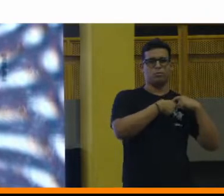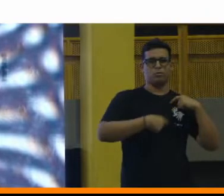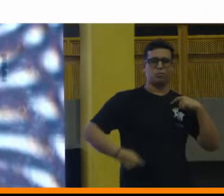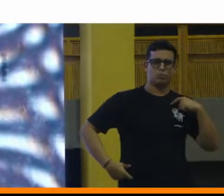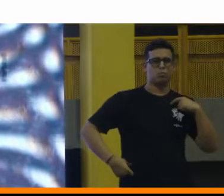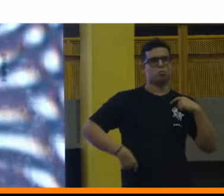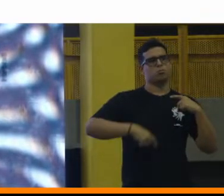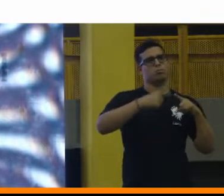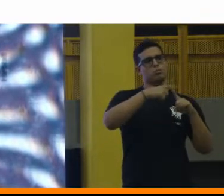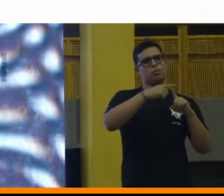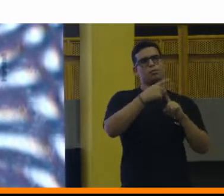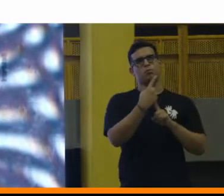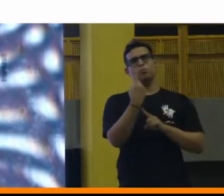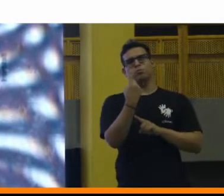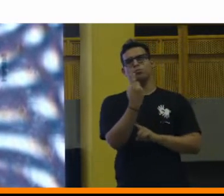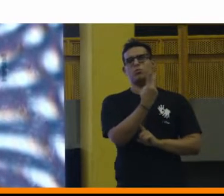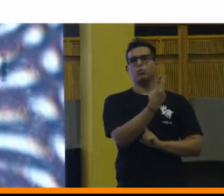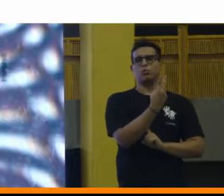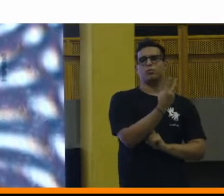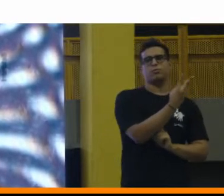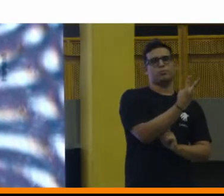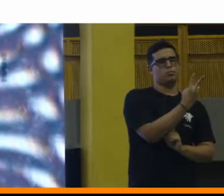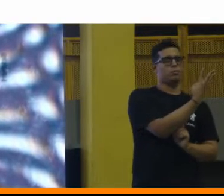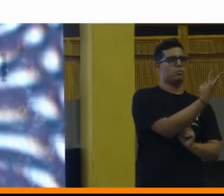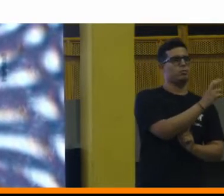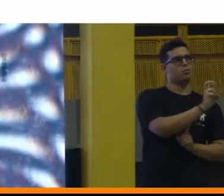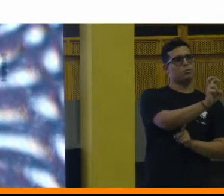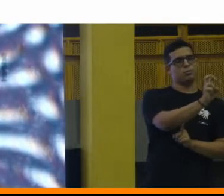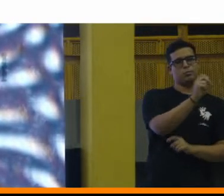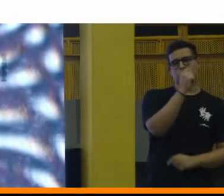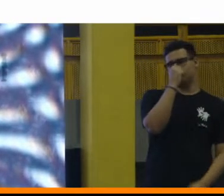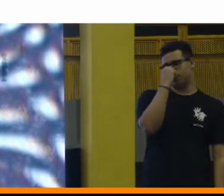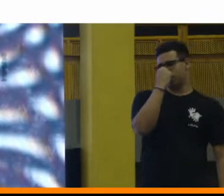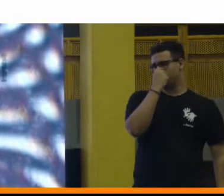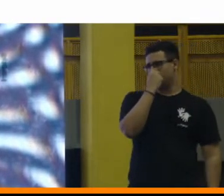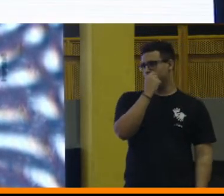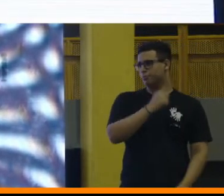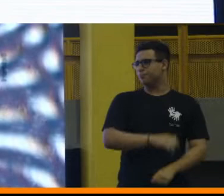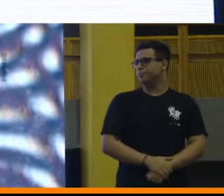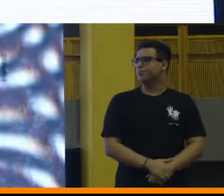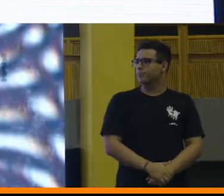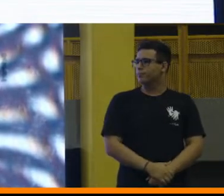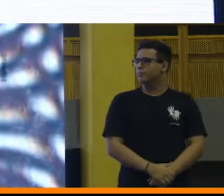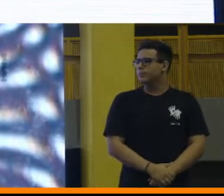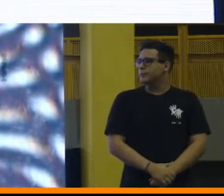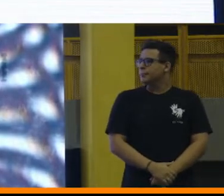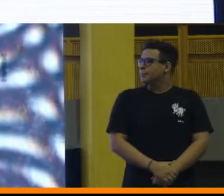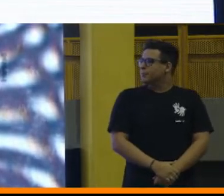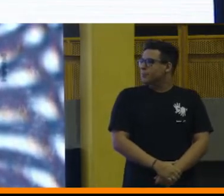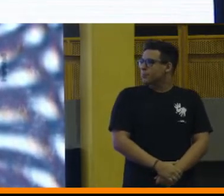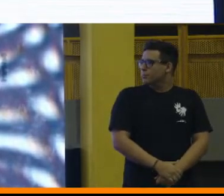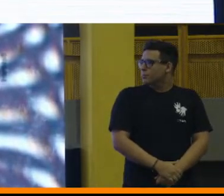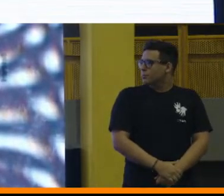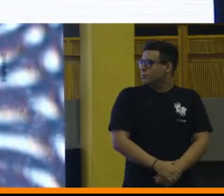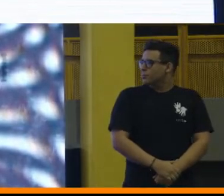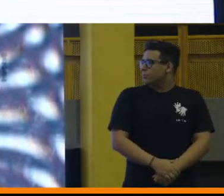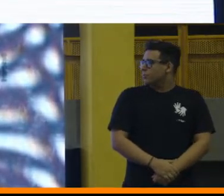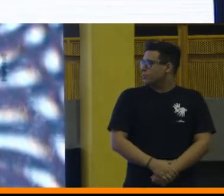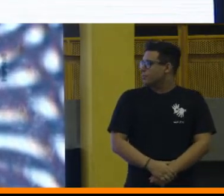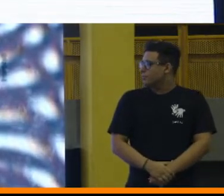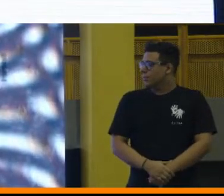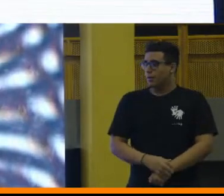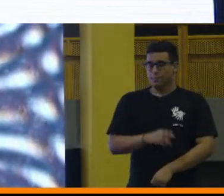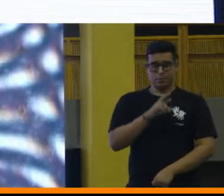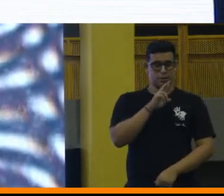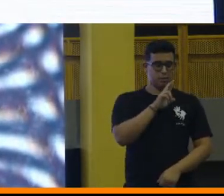o 3, o 4 e o 5. E para resolver essa questão, você só